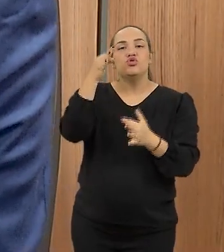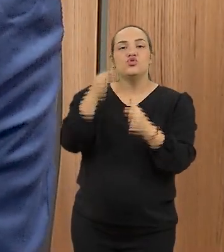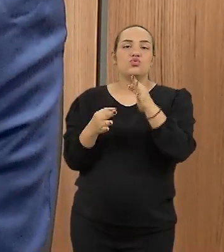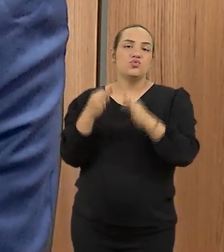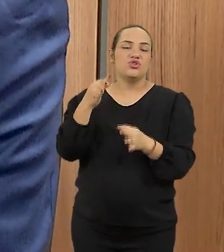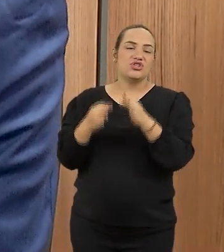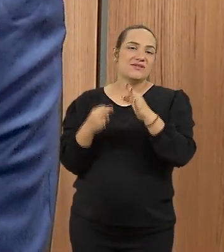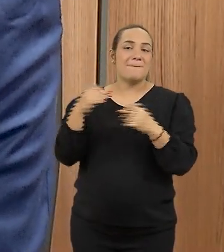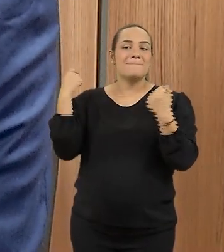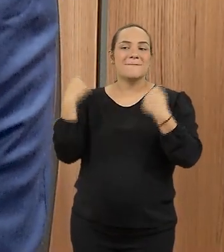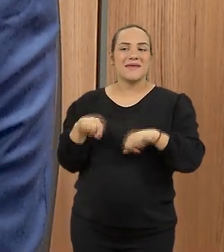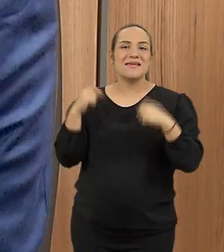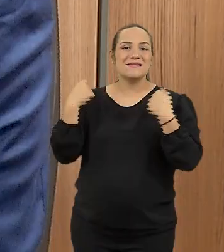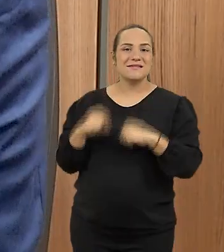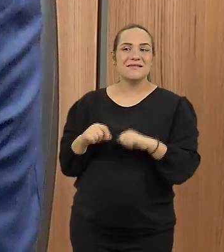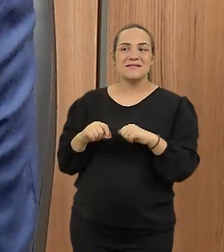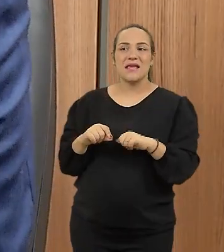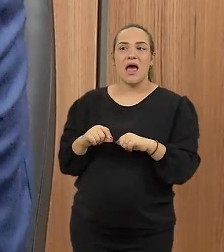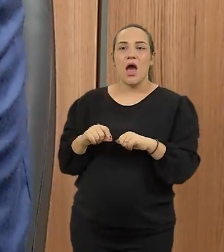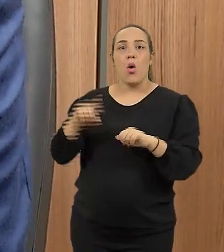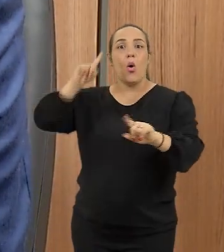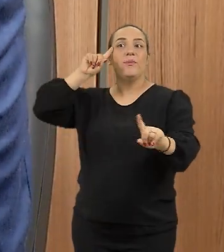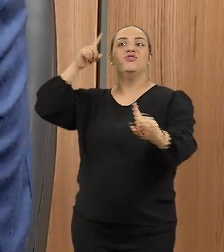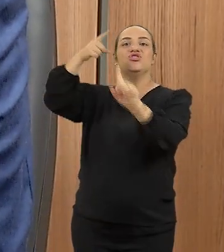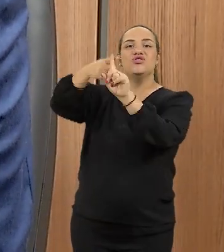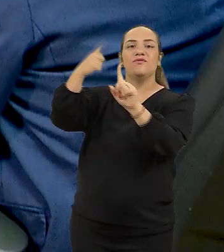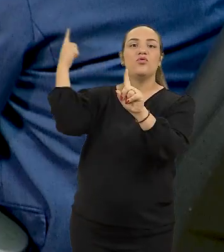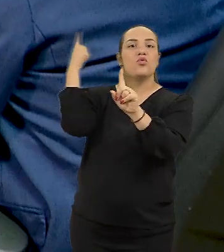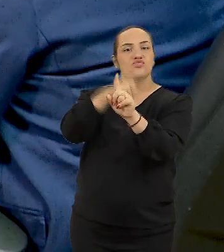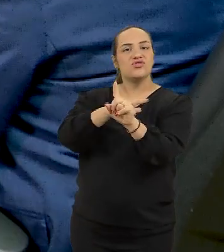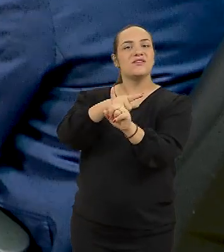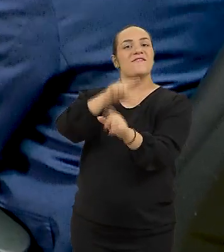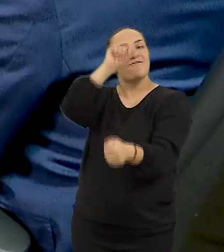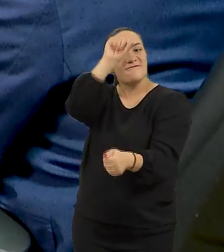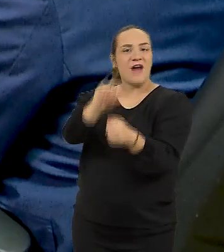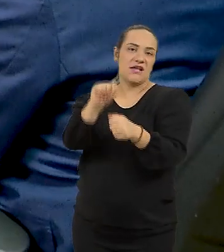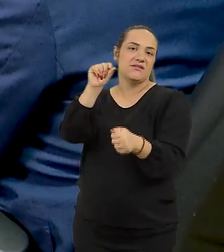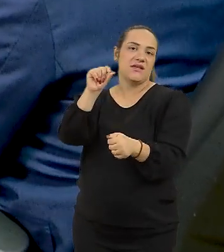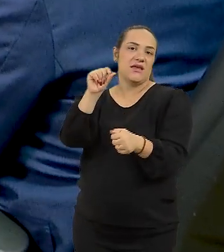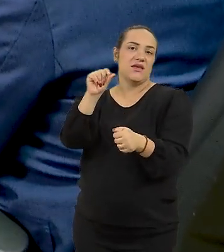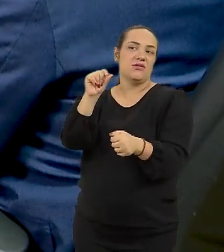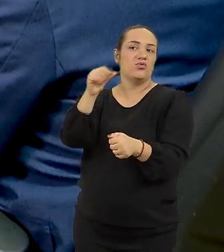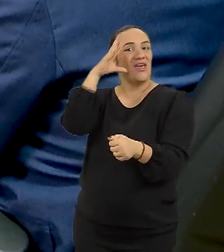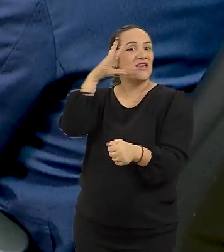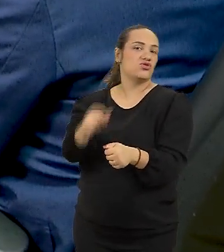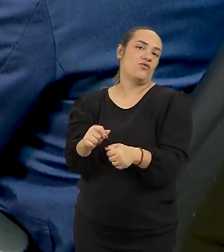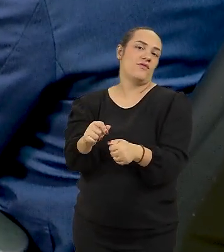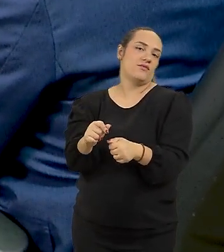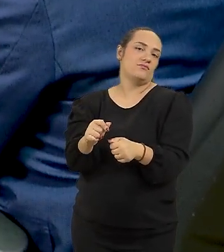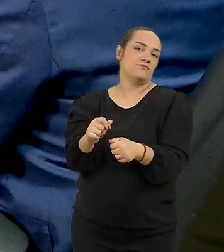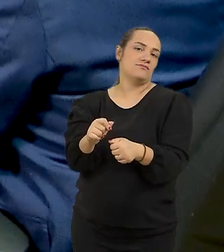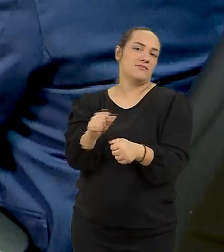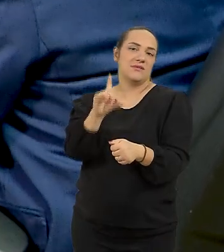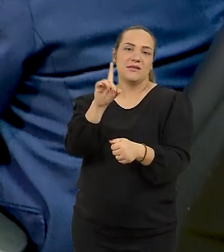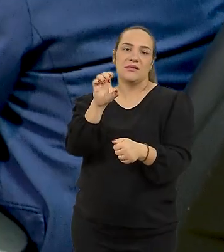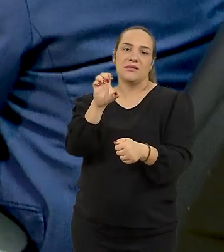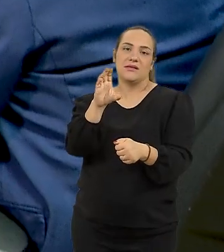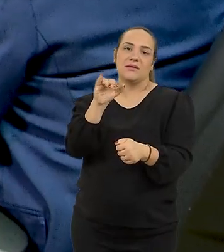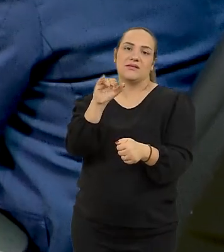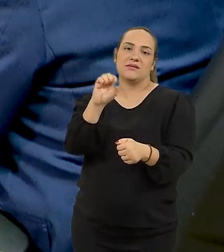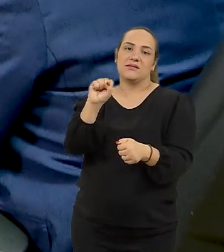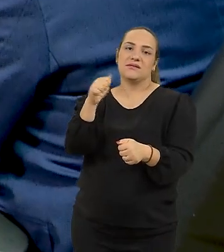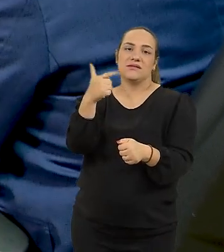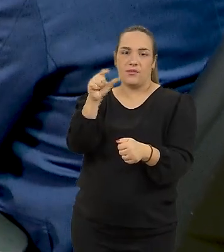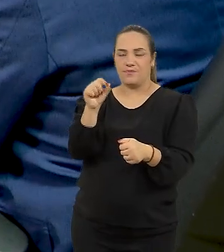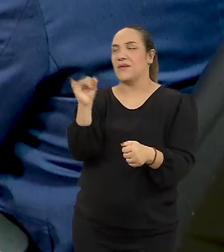efetividade, na sua capacidade de fazer cumprir as suas decisões. E como antes o código tinha a execução